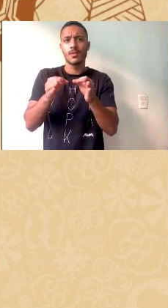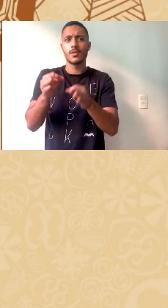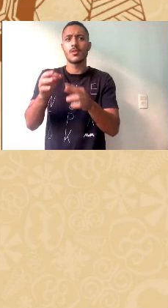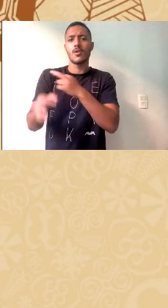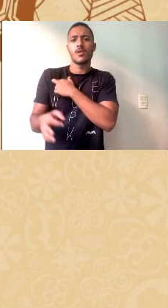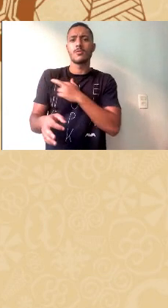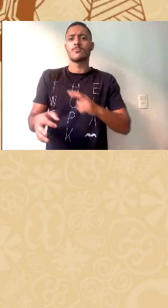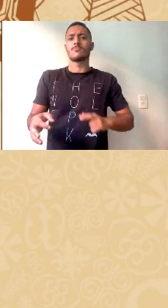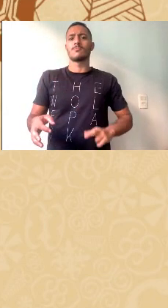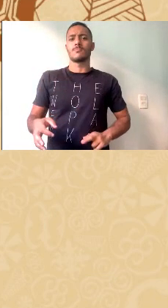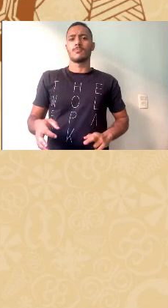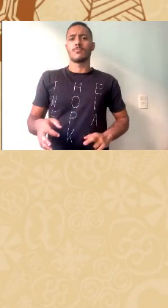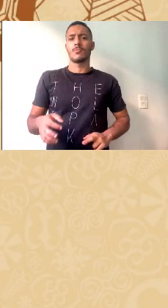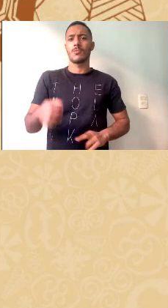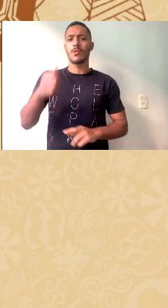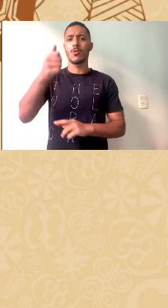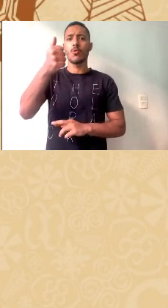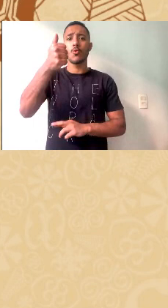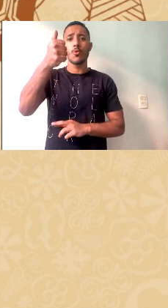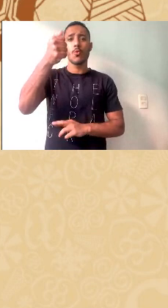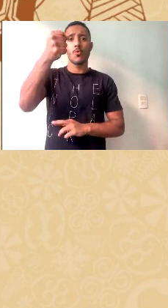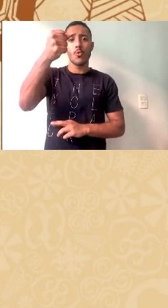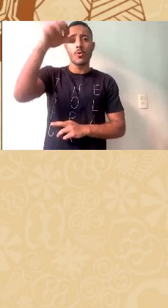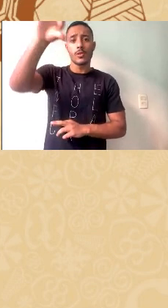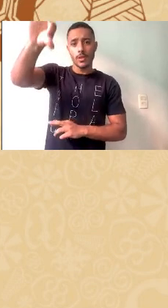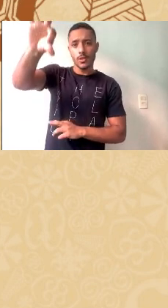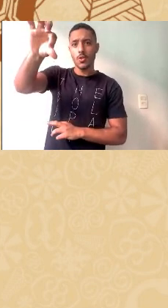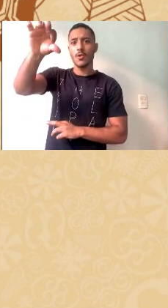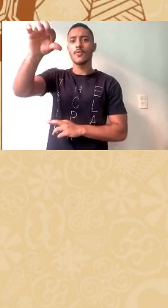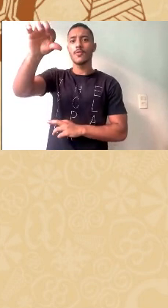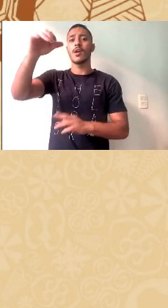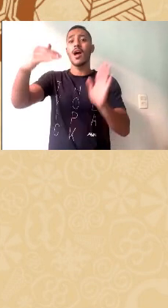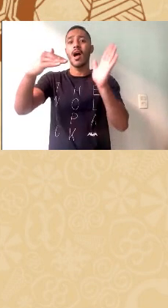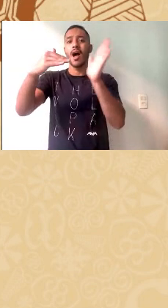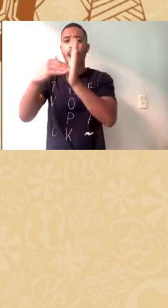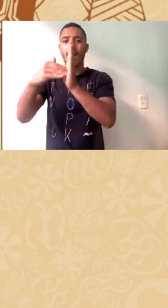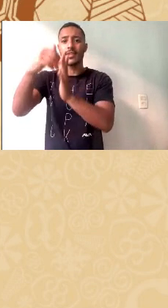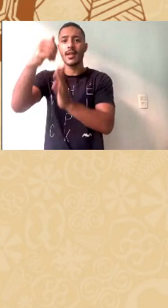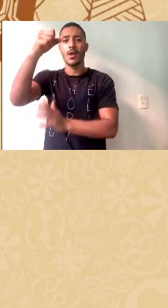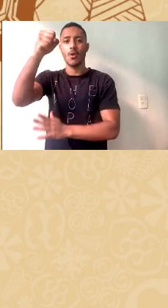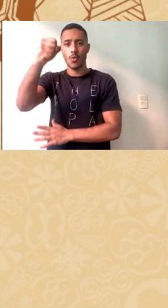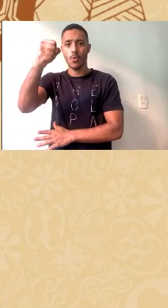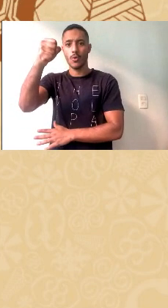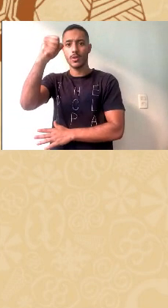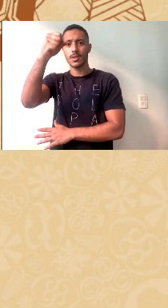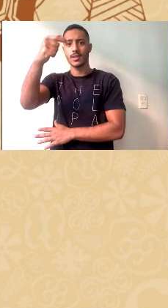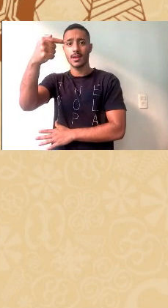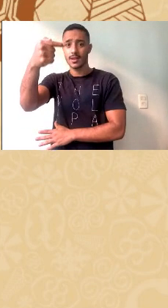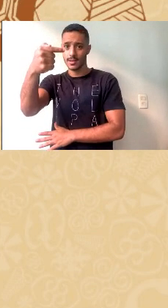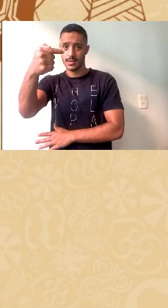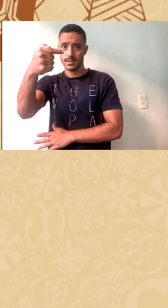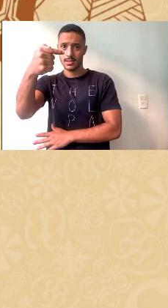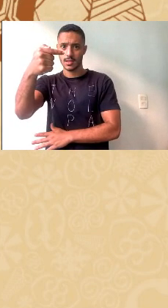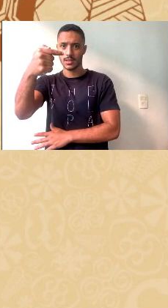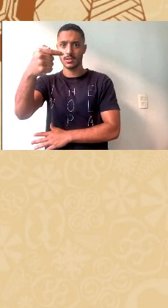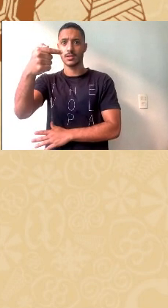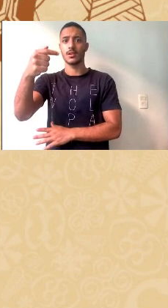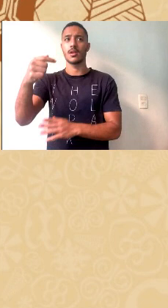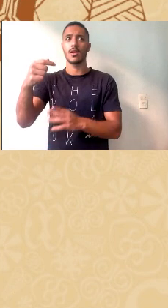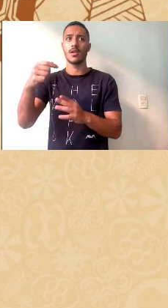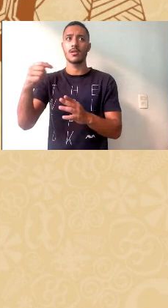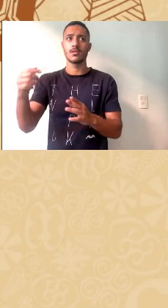89 a 1937, da Primeira República ao Estado Novo. Então, o que ele vai ser pontuado é